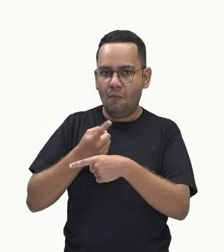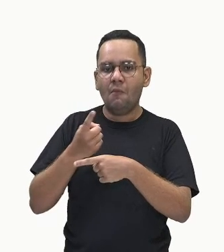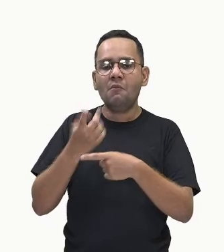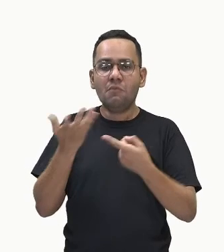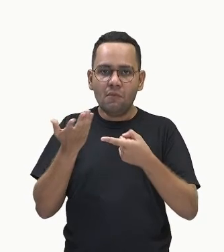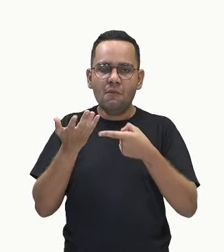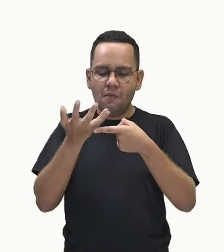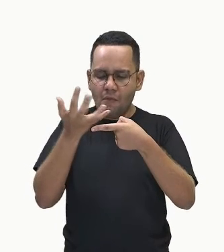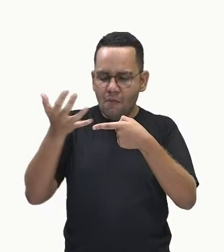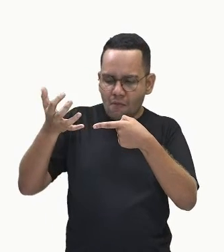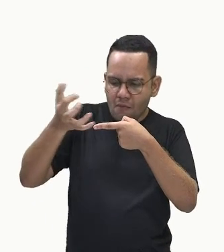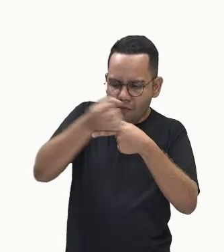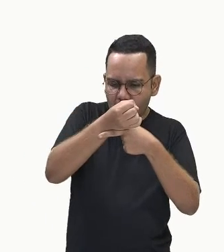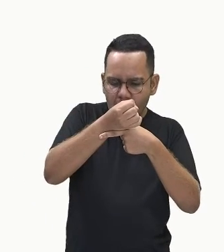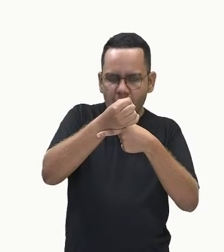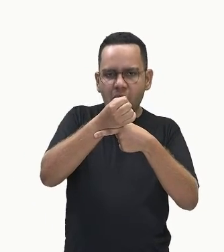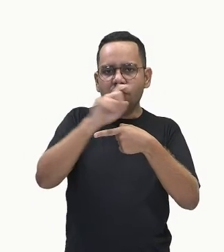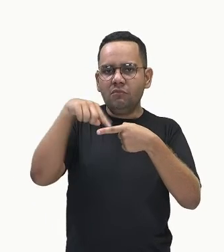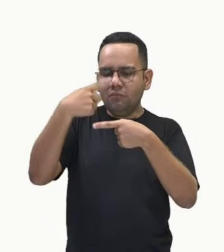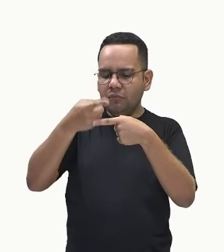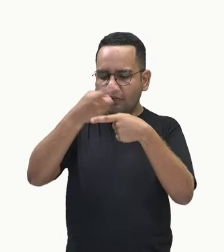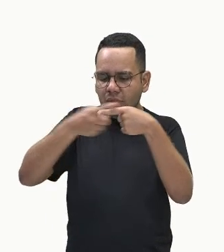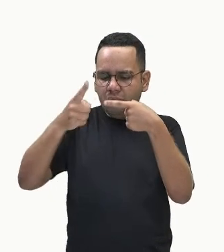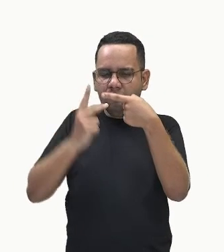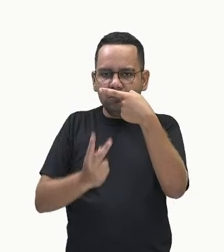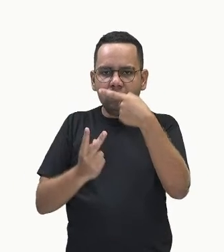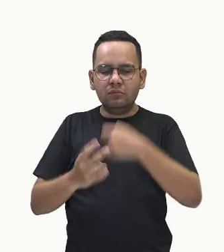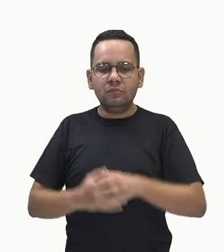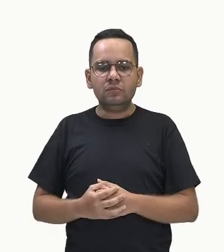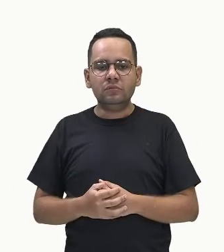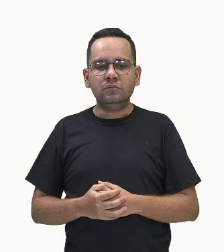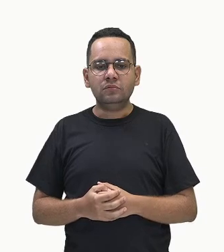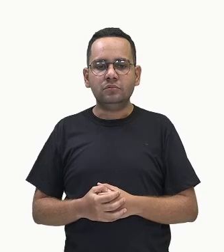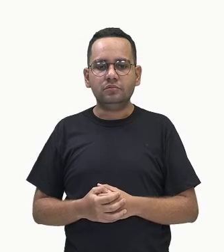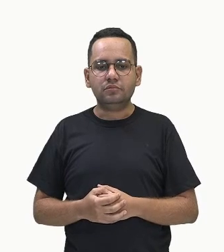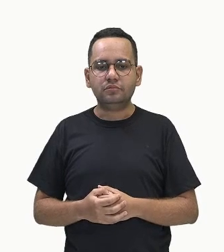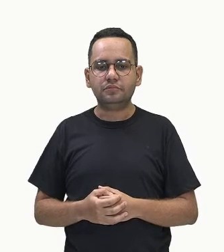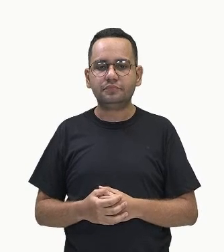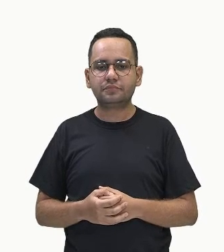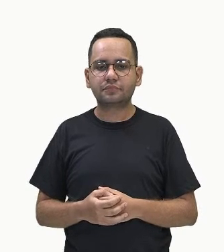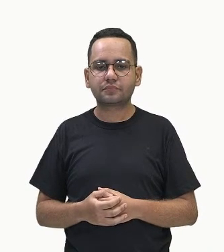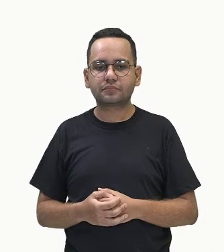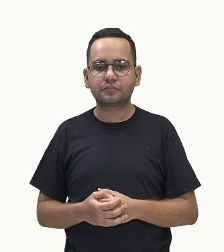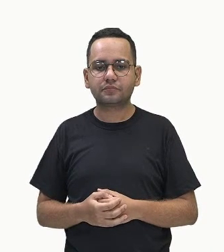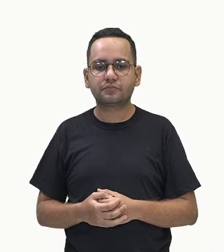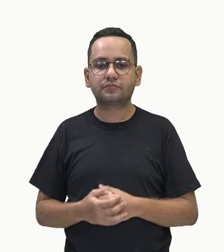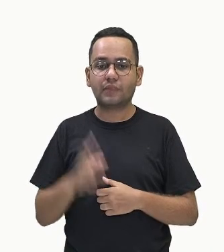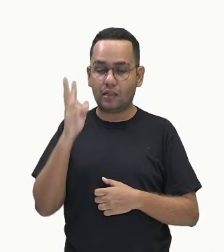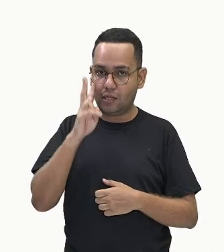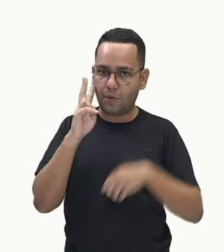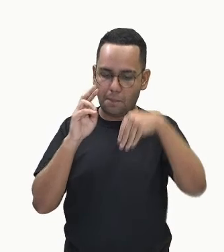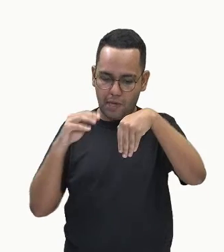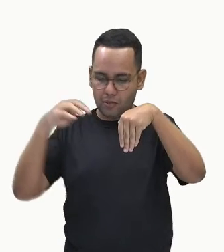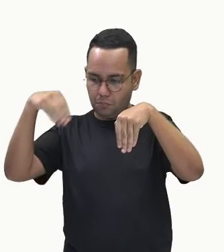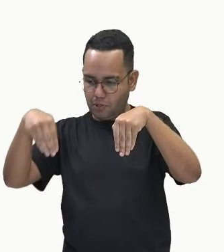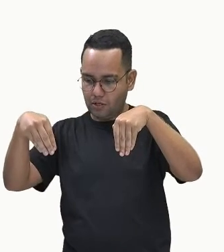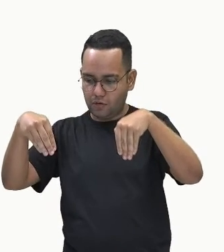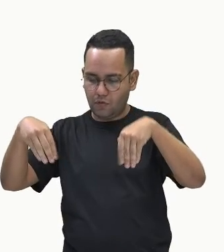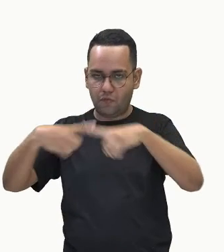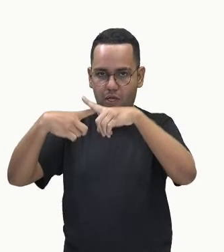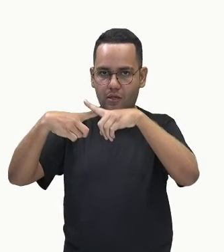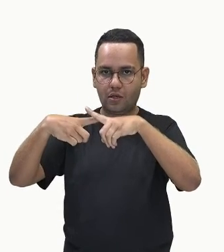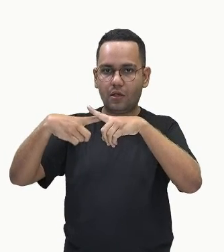e dividir por 2, tá ok? Então, lembrando que a unidade fica metro ao quadrado, porque metro vezes metro,